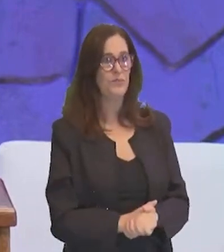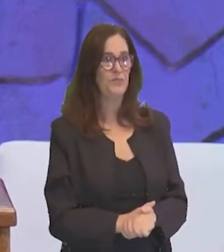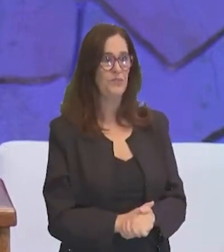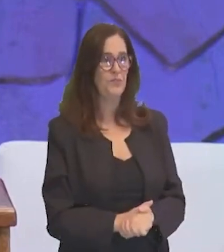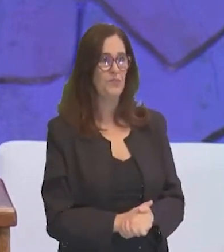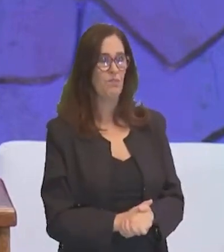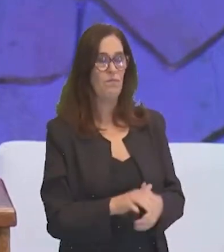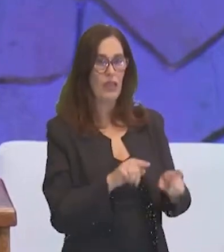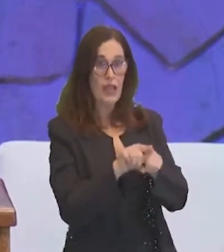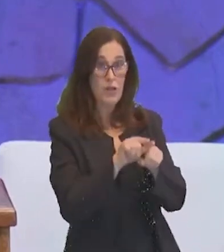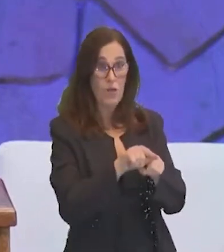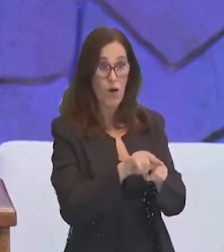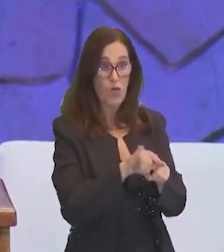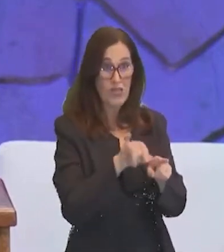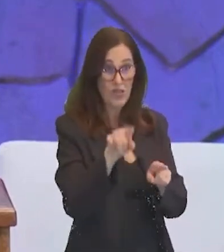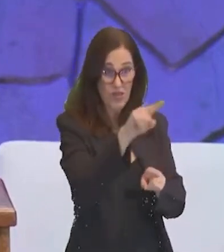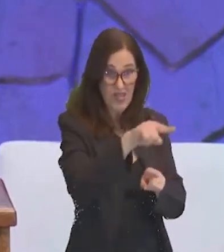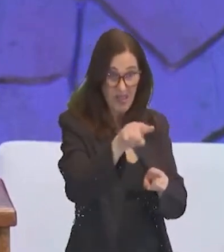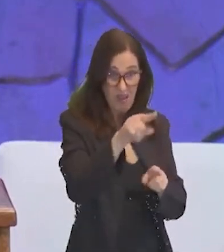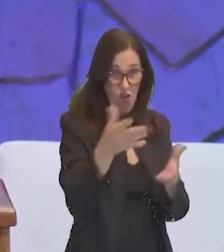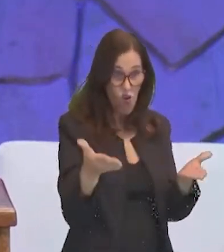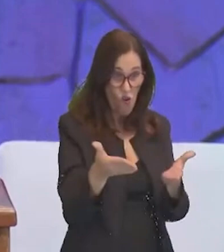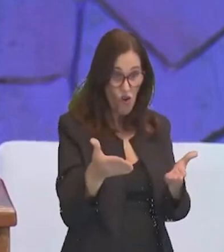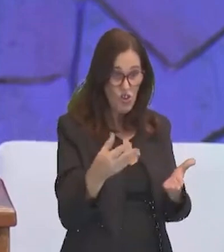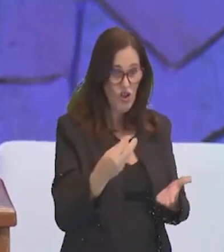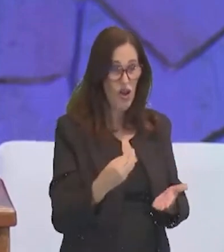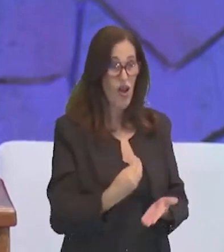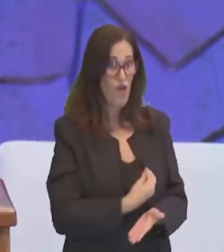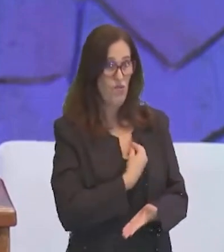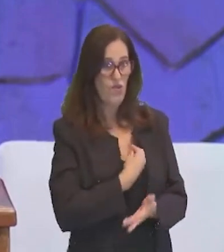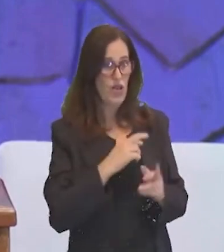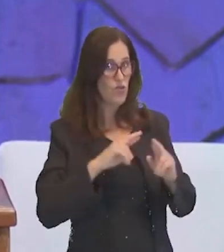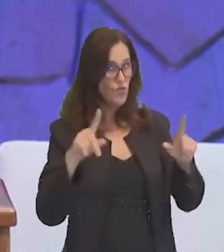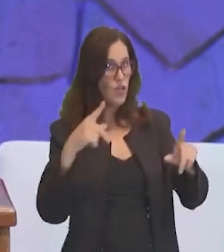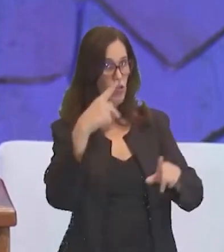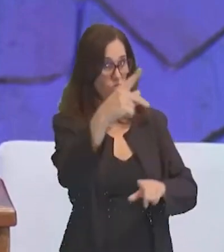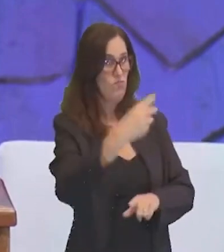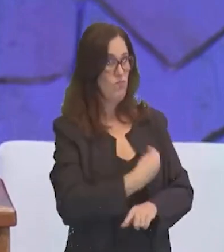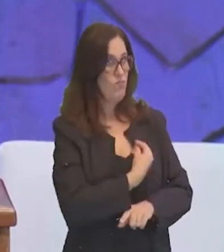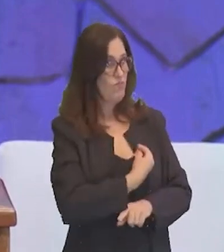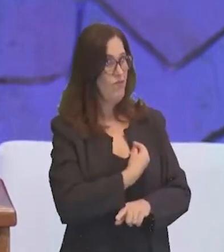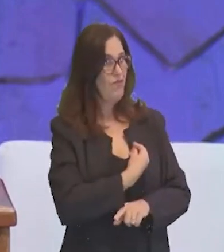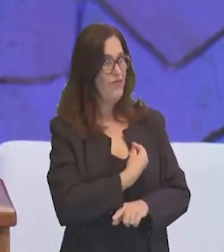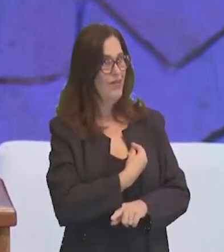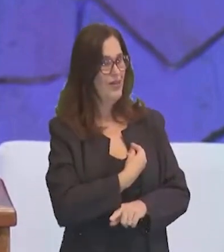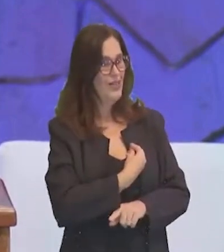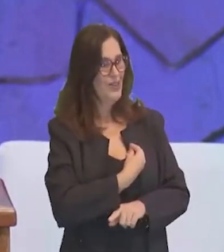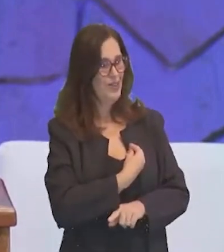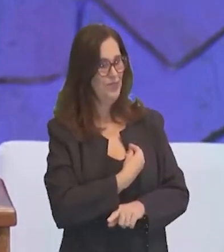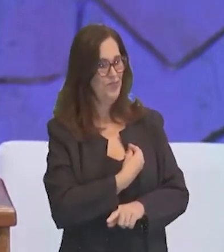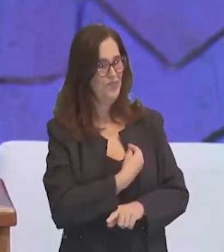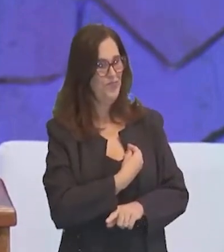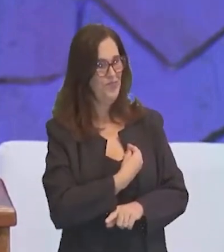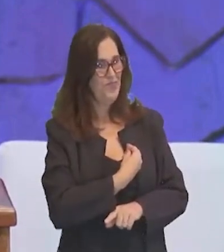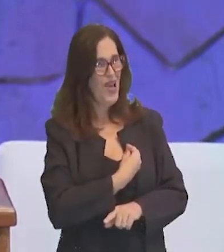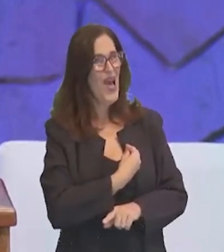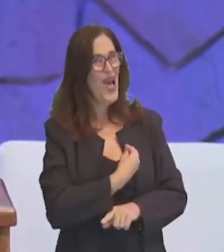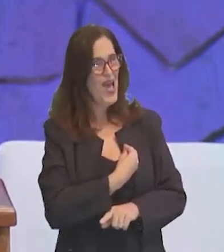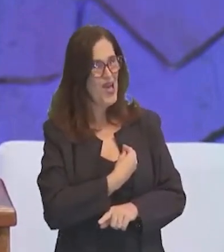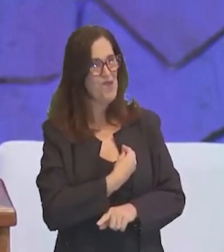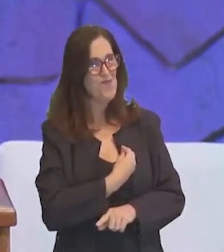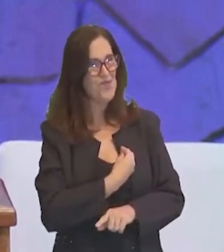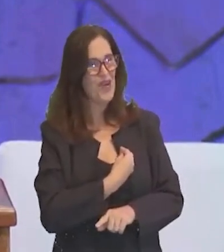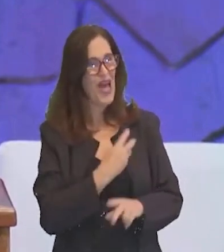Meu irmão, se hoje você tem vivido algo diferente na sua vida, eu trago a mesma advertência que